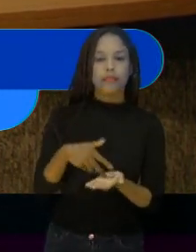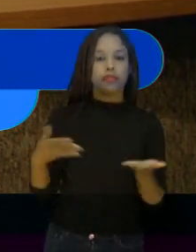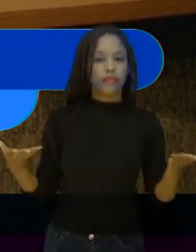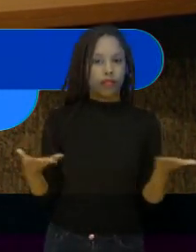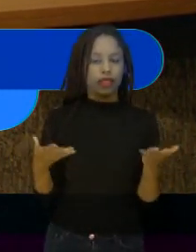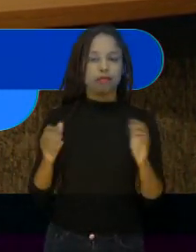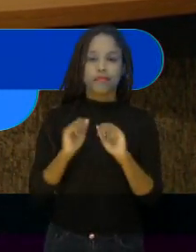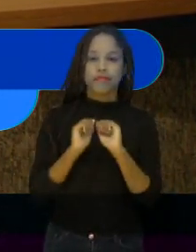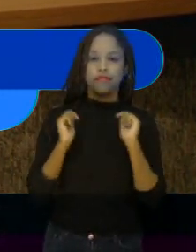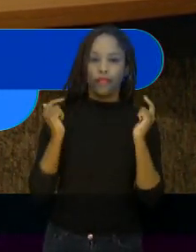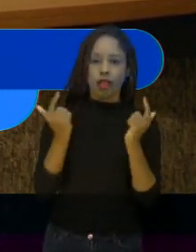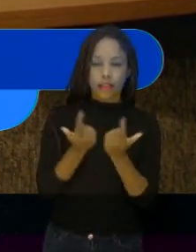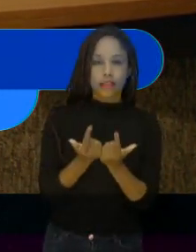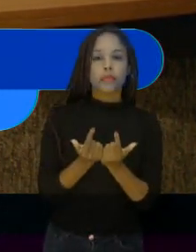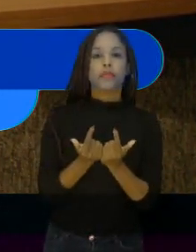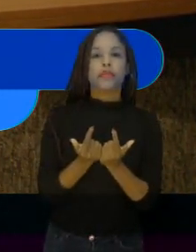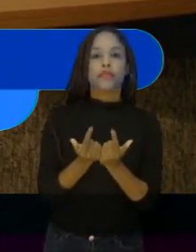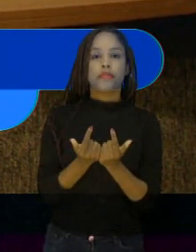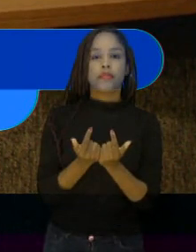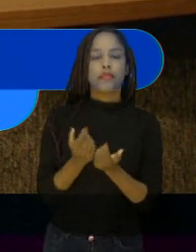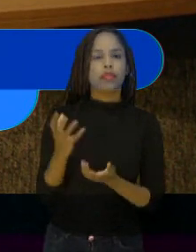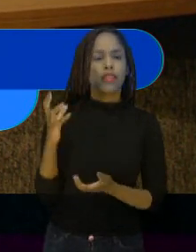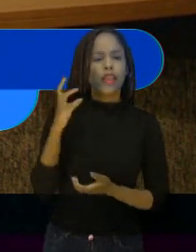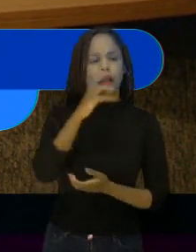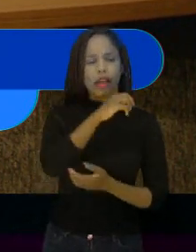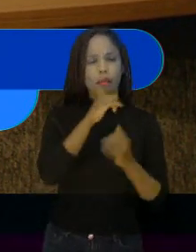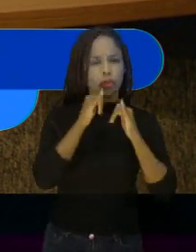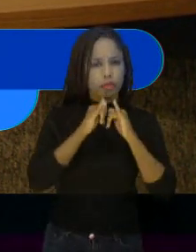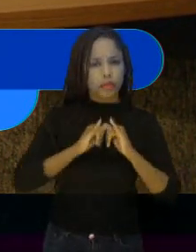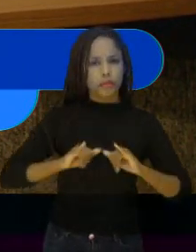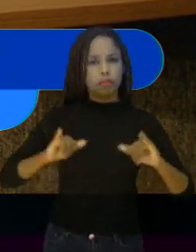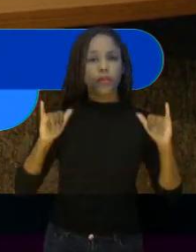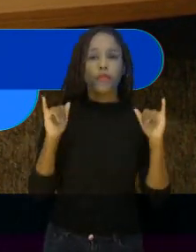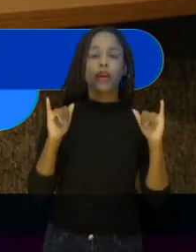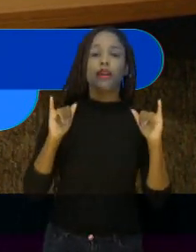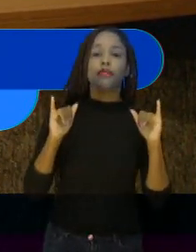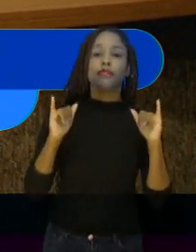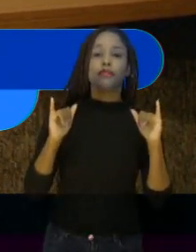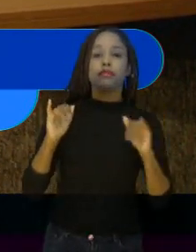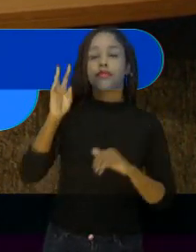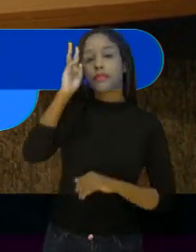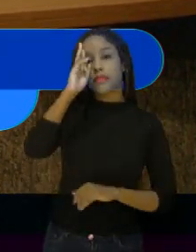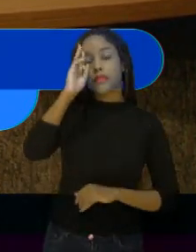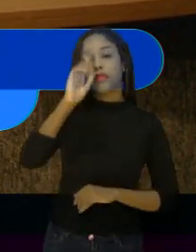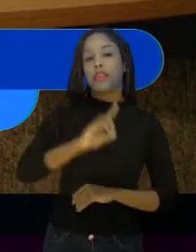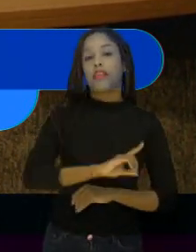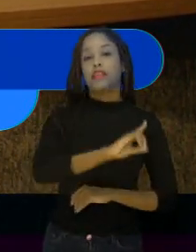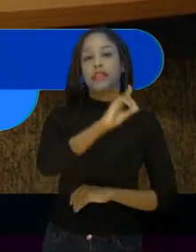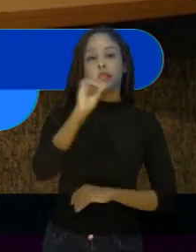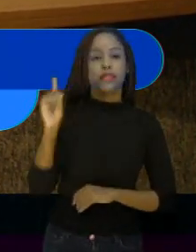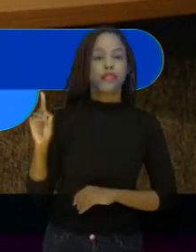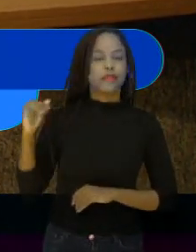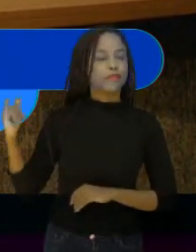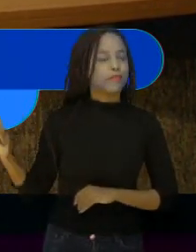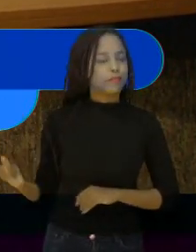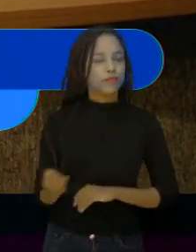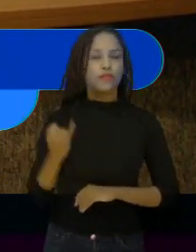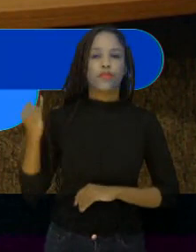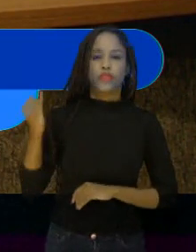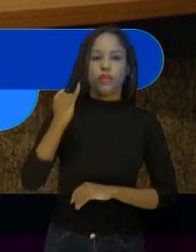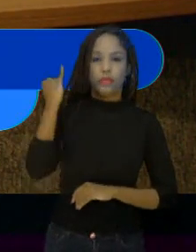Legislativa para, através de um rápido pronunciamento, fazer menção a esta data tão